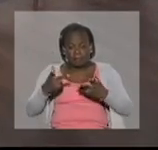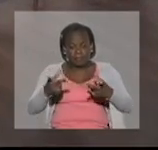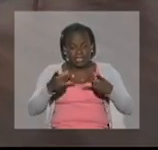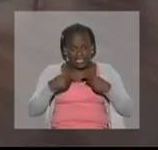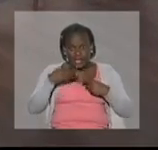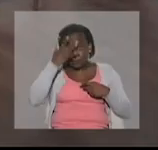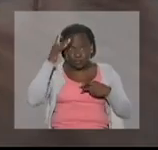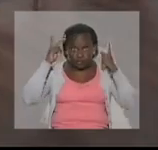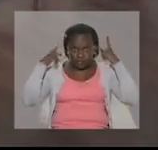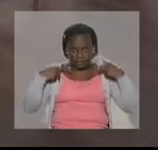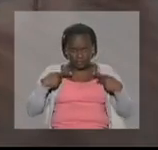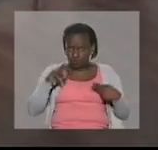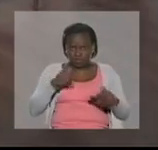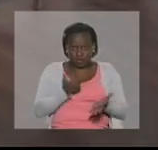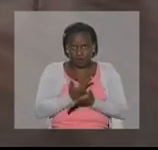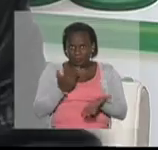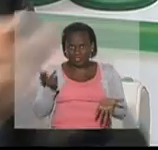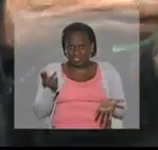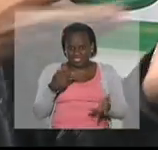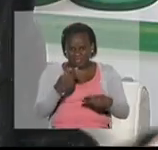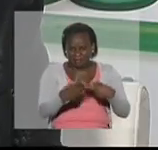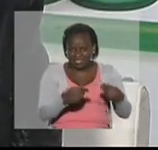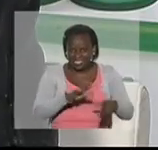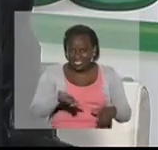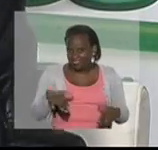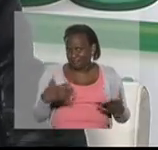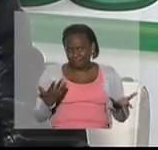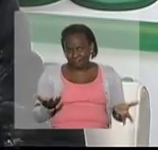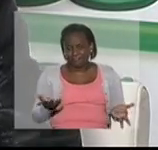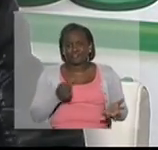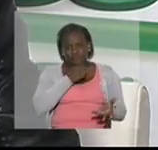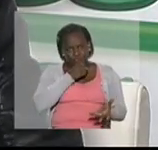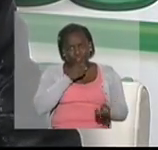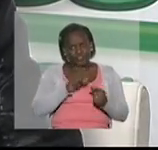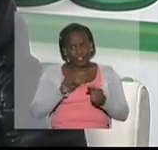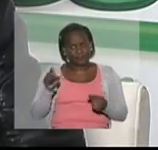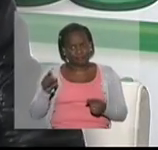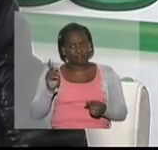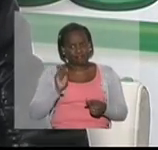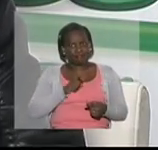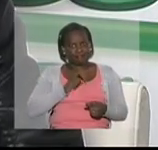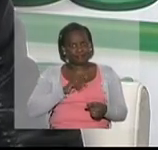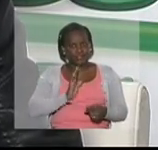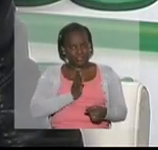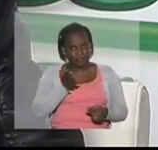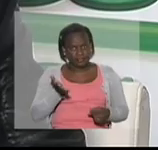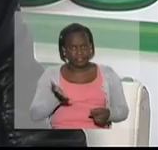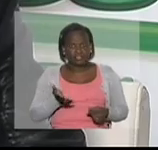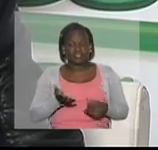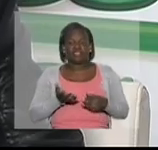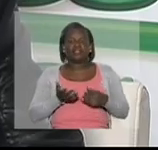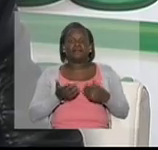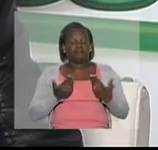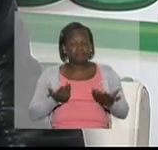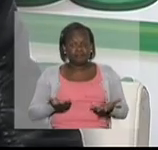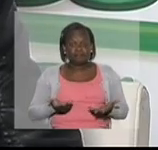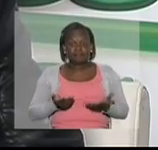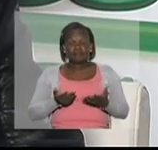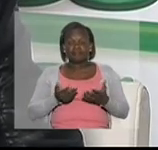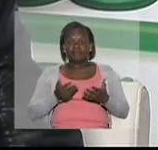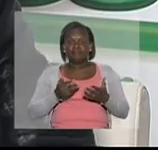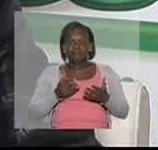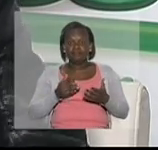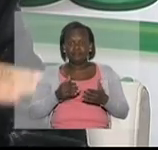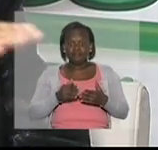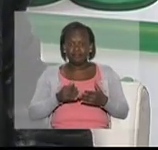ganha um presente que é um ser humano, você não compra um ser humano Sim, e dá para uma criança. claro. A avó fez isso, para fazer o nível da avó, né? Enfim,